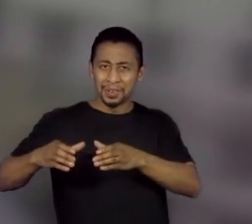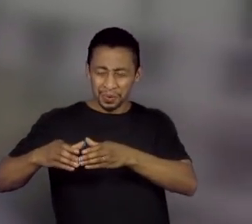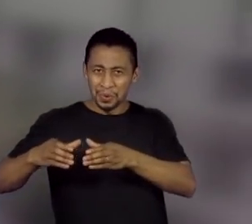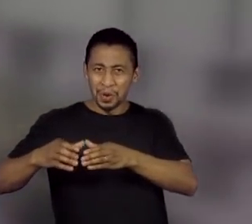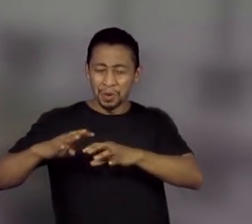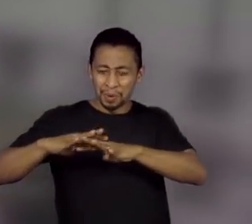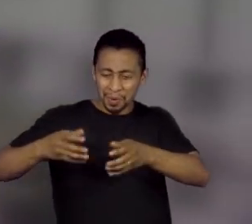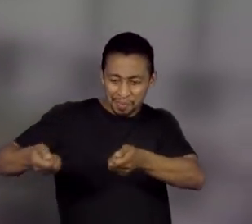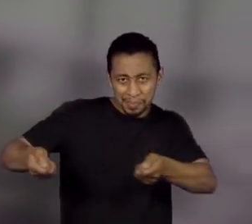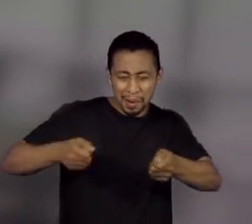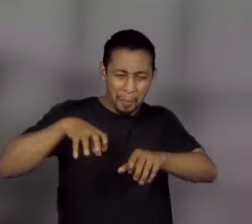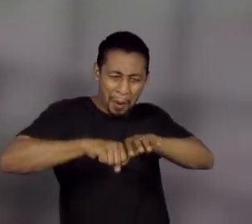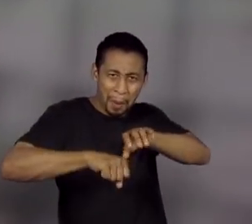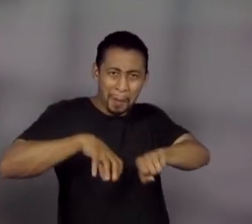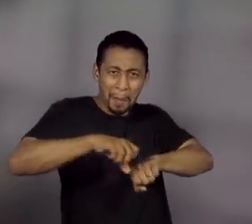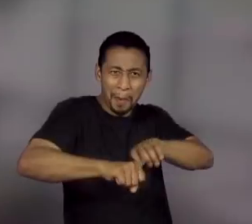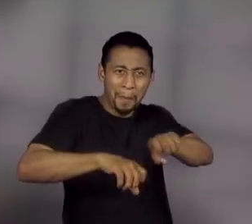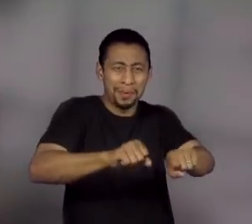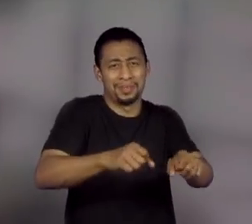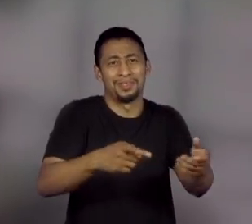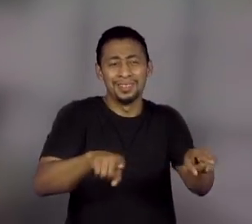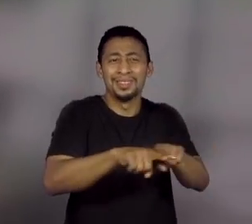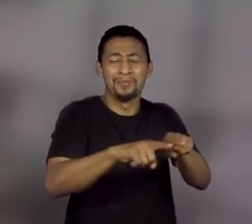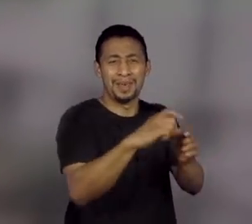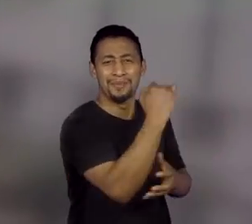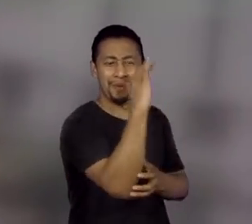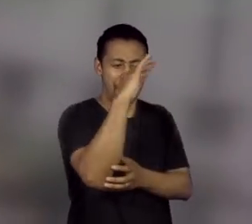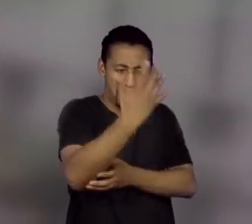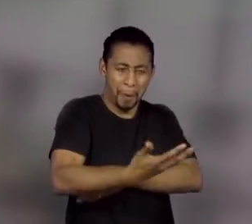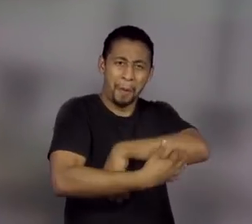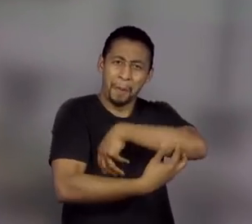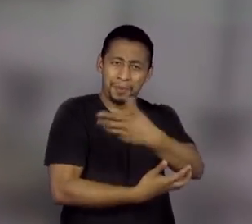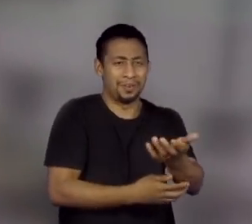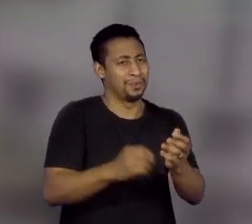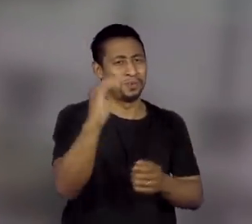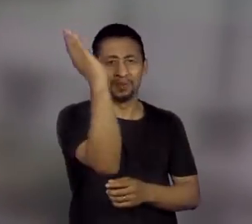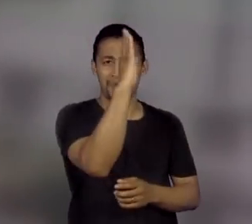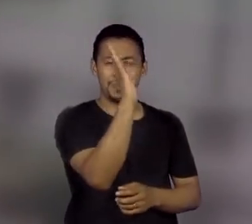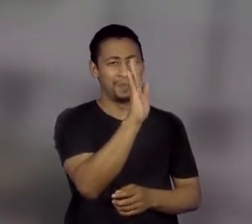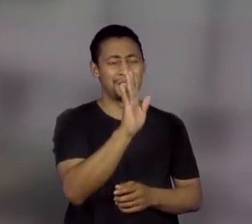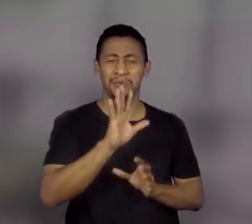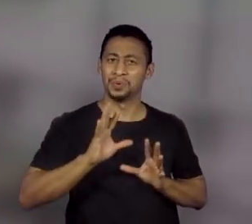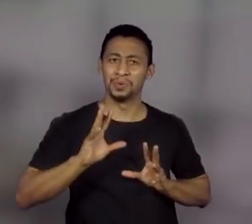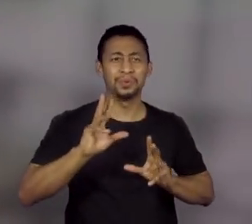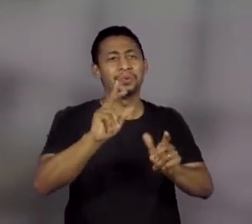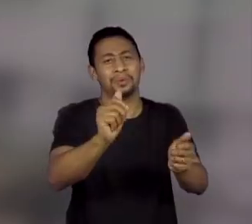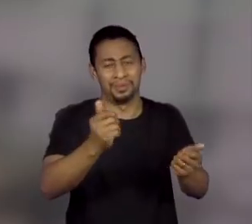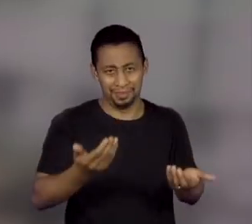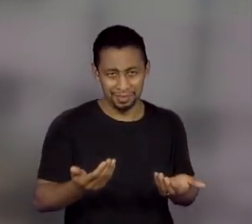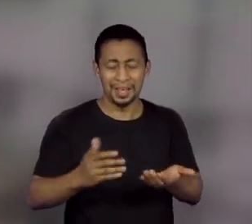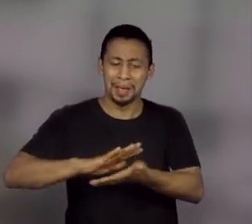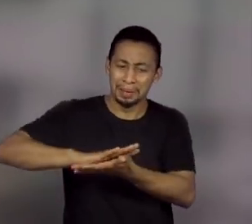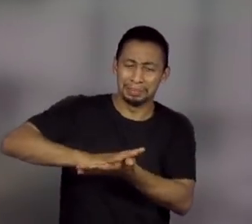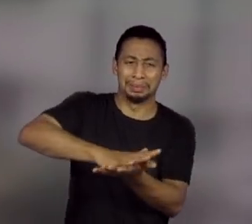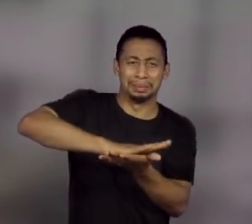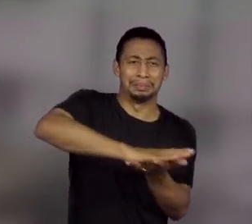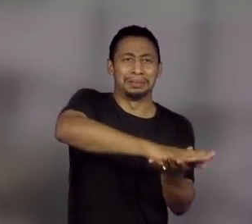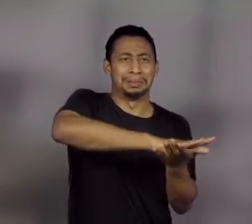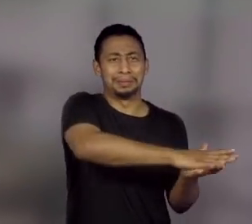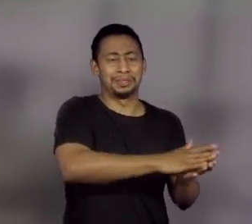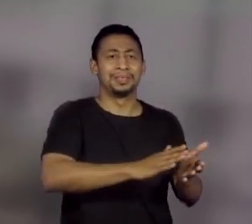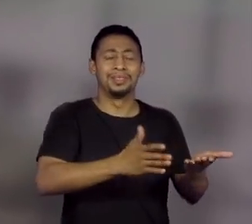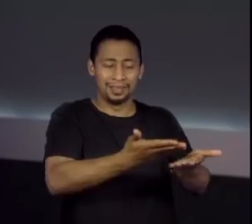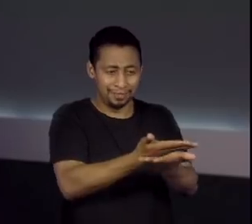em todo o território nacional, né, que para além do genocídio dos povos indígenas também mata